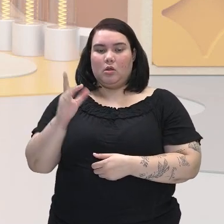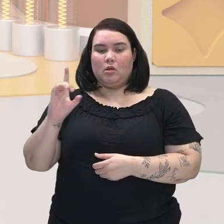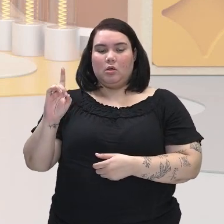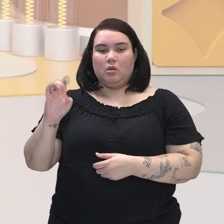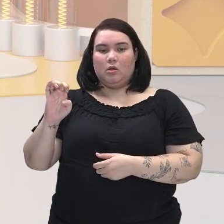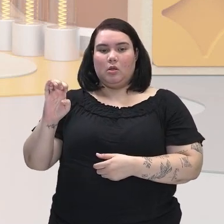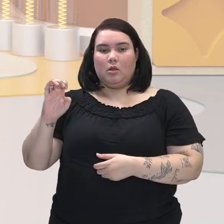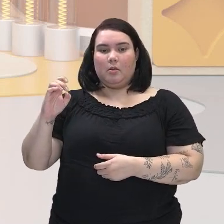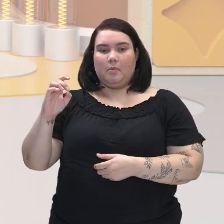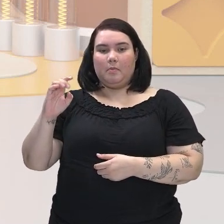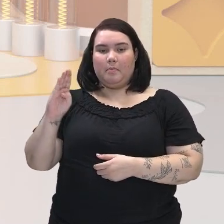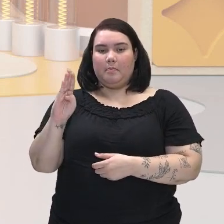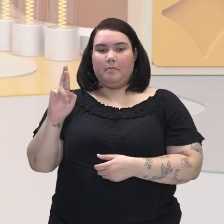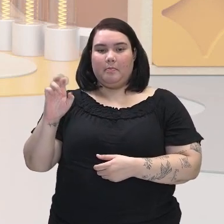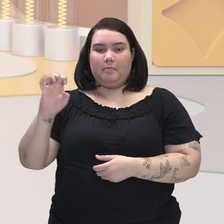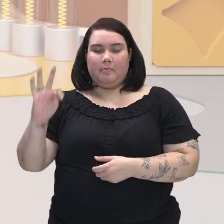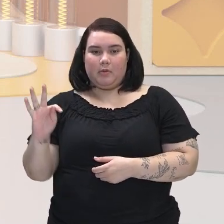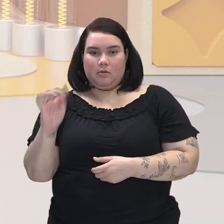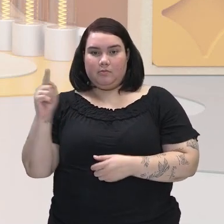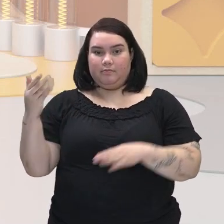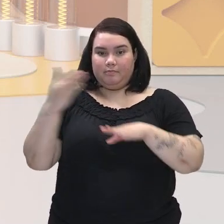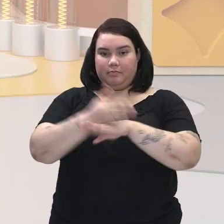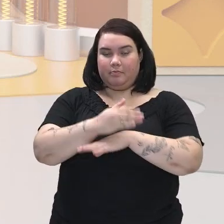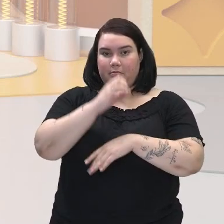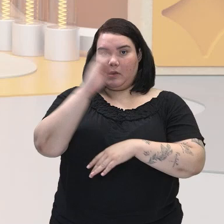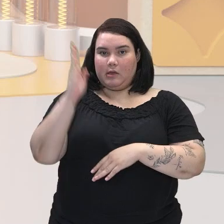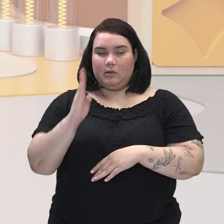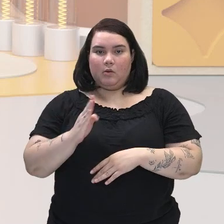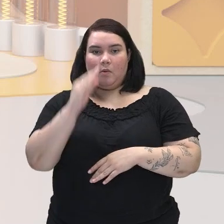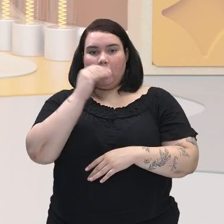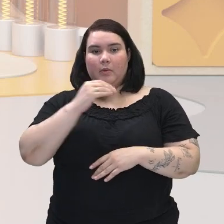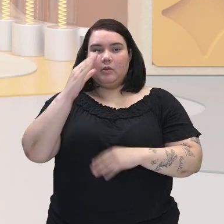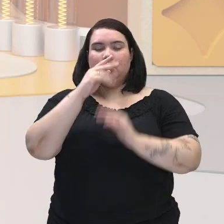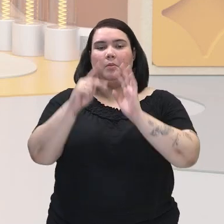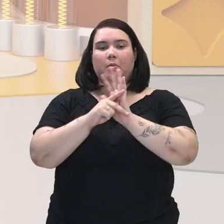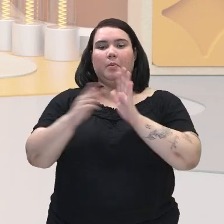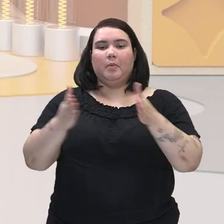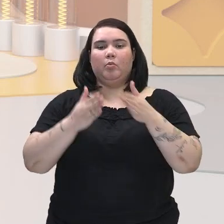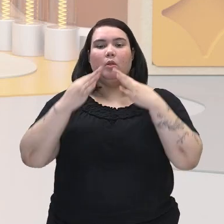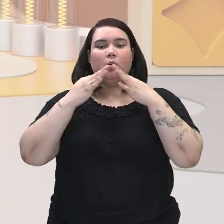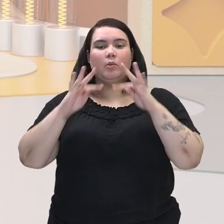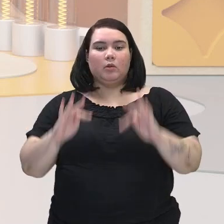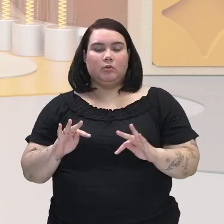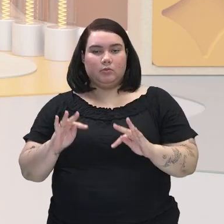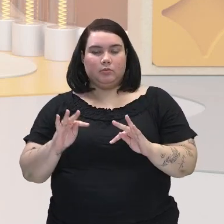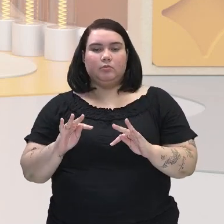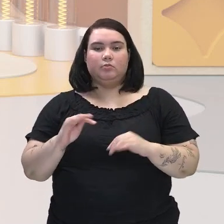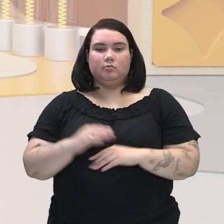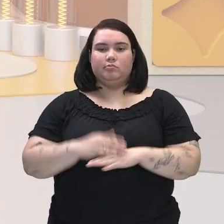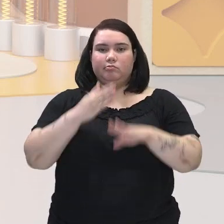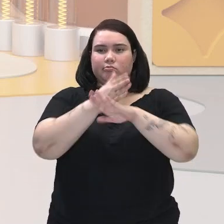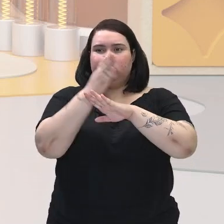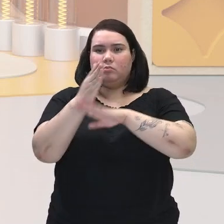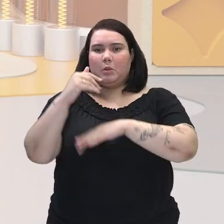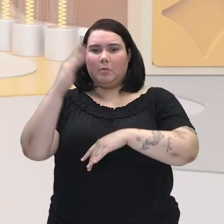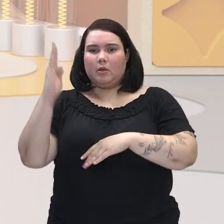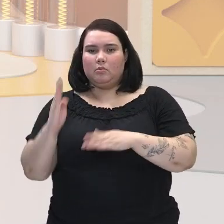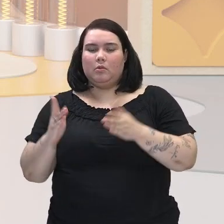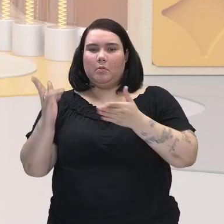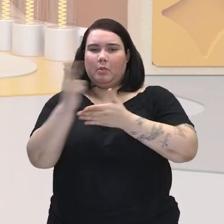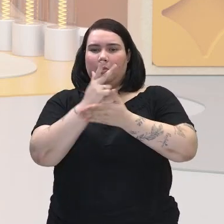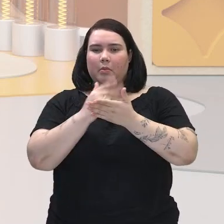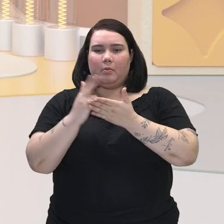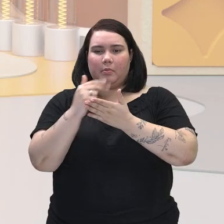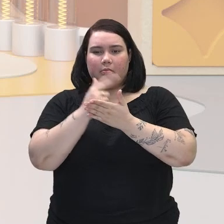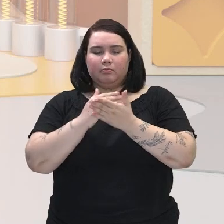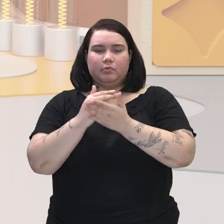uma das viagens que veio ao Brasil, ele teve conhecimento, né? Era um naturalista, fez viagens, conheceu o Brasil, pintou muito sobre